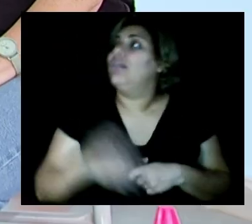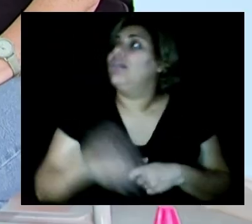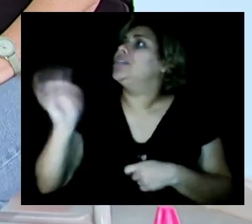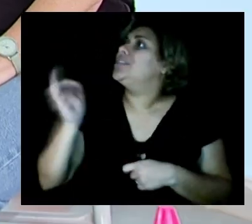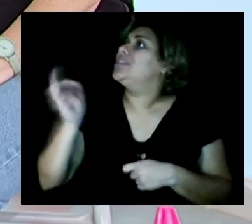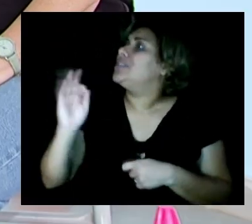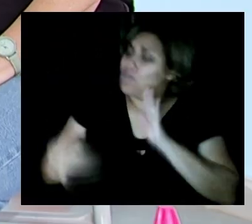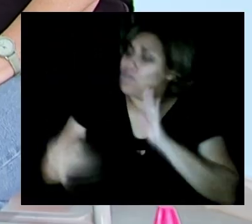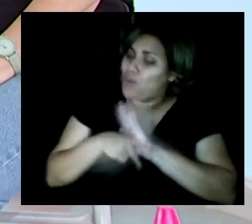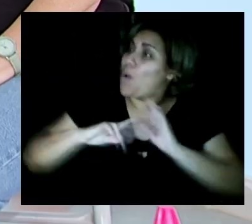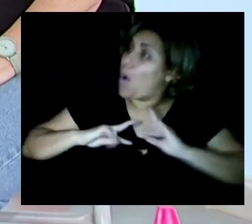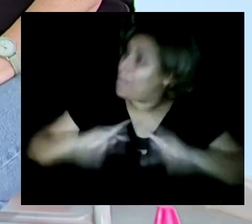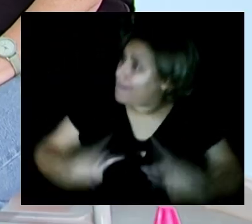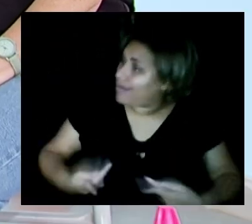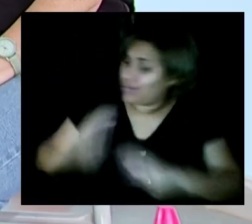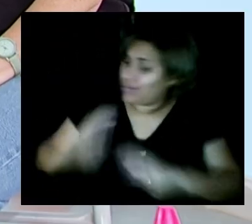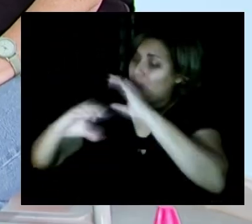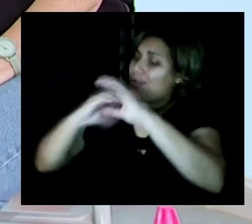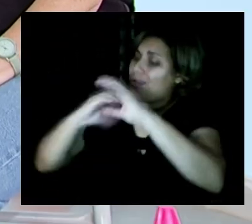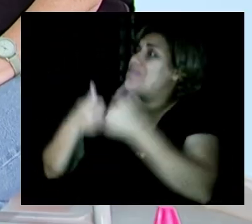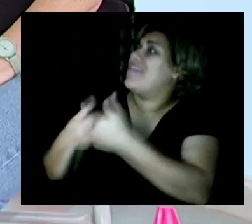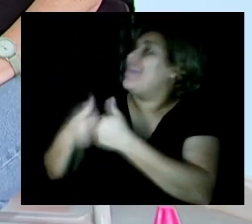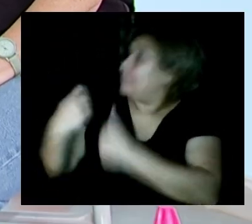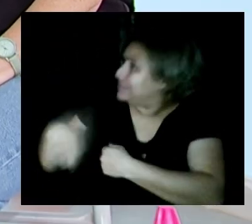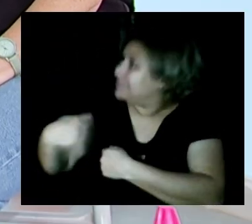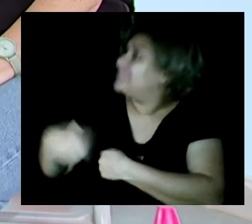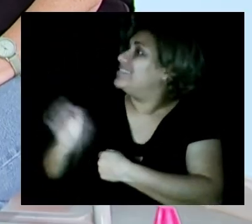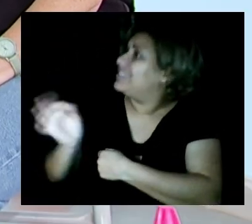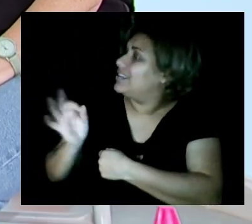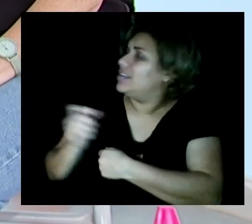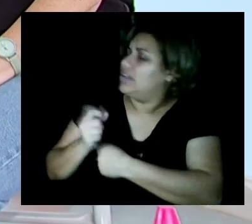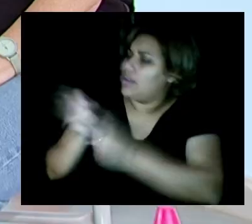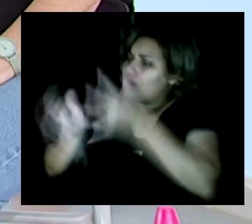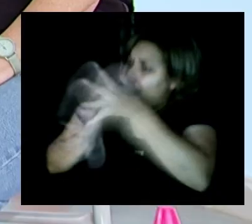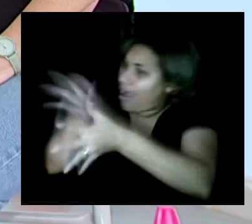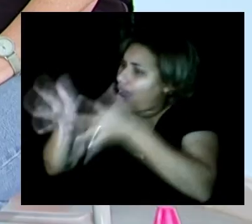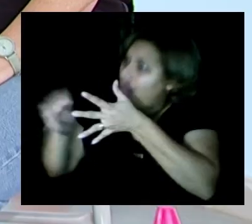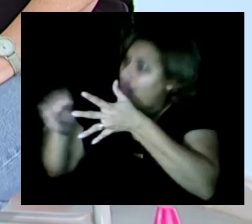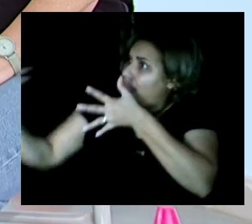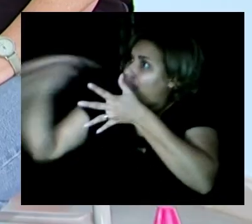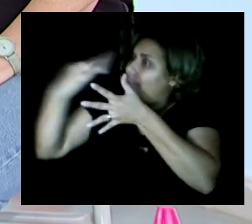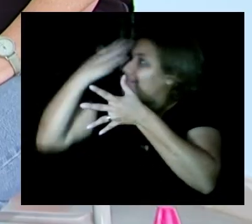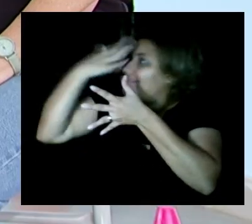se comunicar bem, se comunicar. É se expressar e ser compreendido, né? Pelo menos